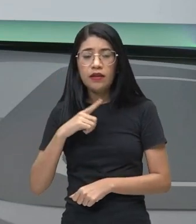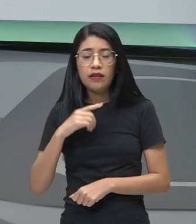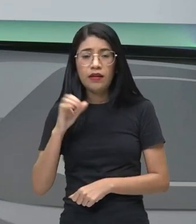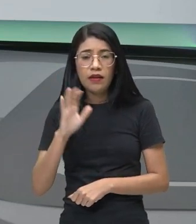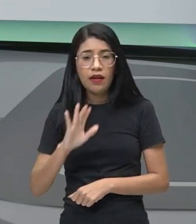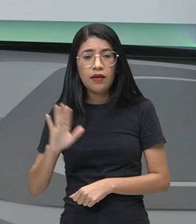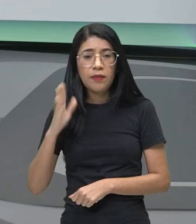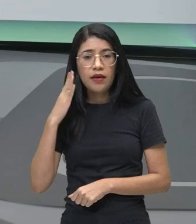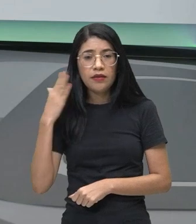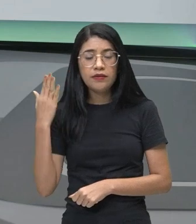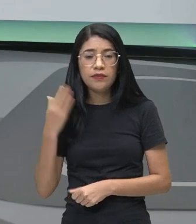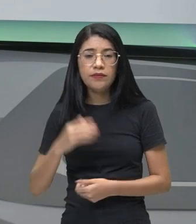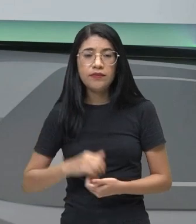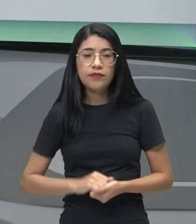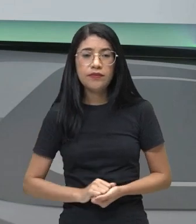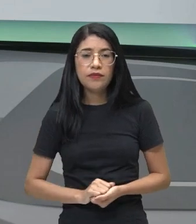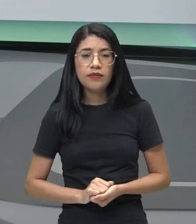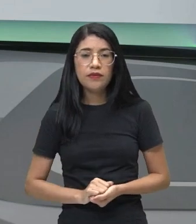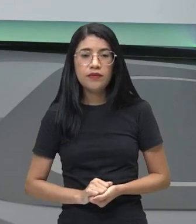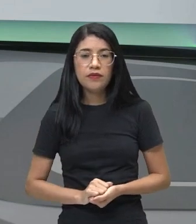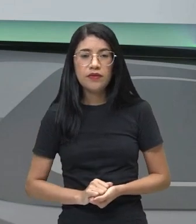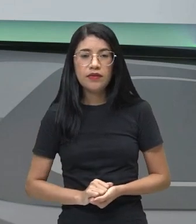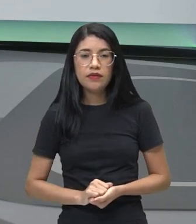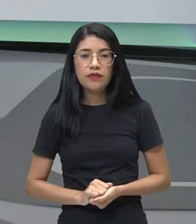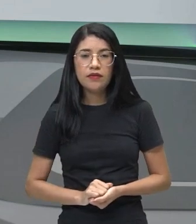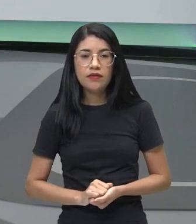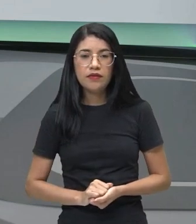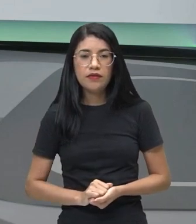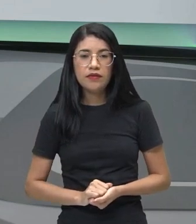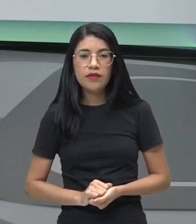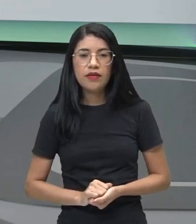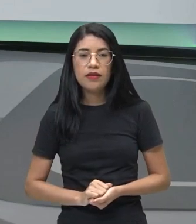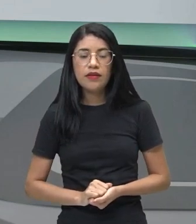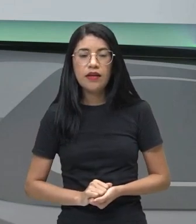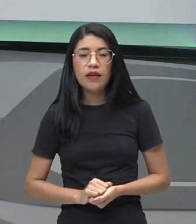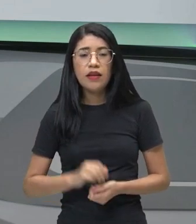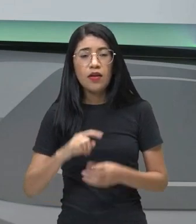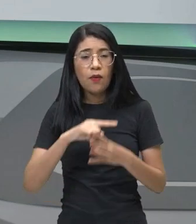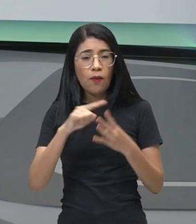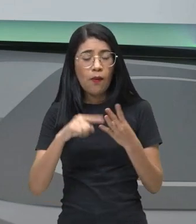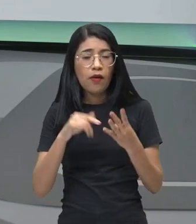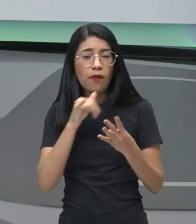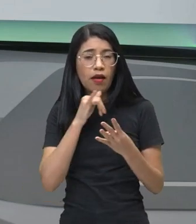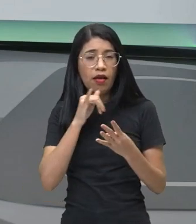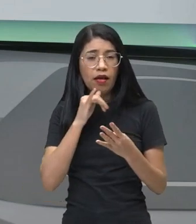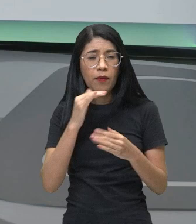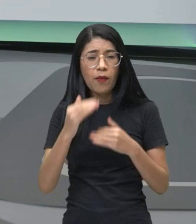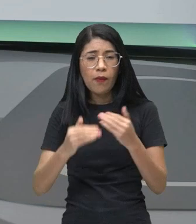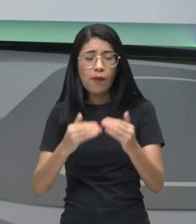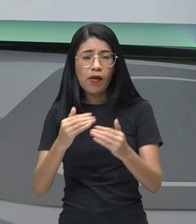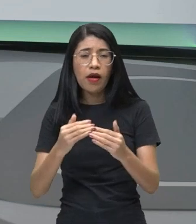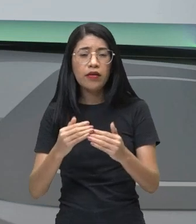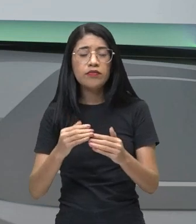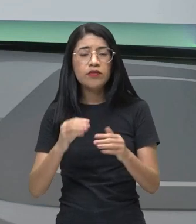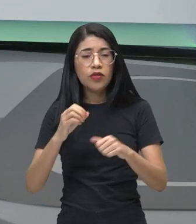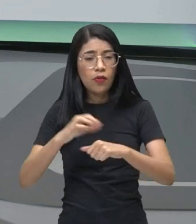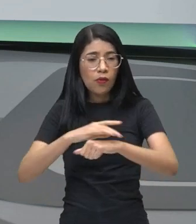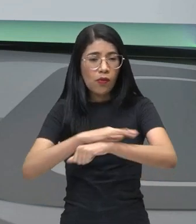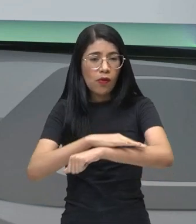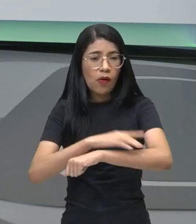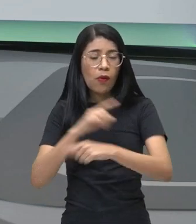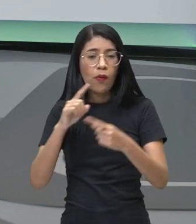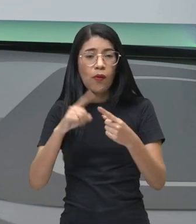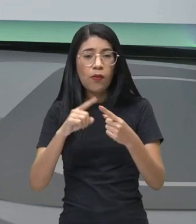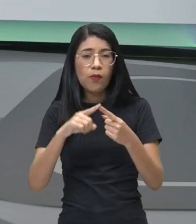observa aí comigo, esses 4 exemplos envolvendo esse processo de condução. Então, o